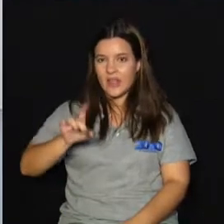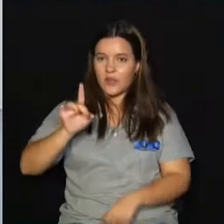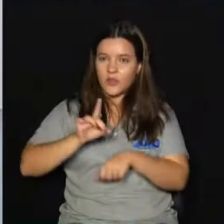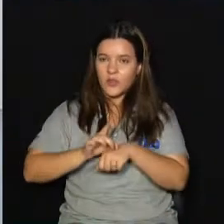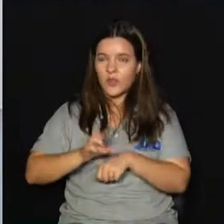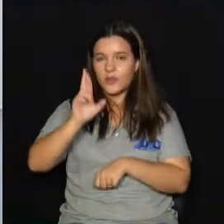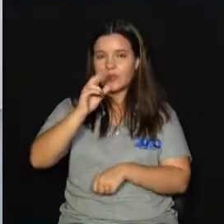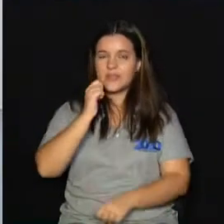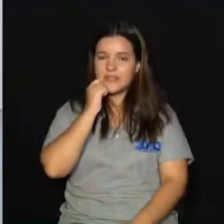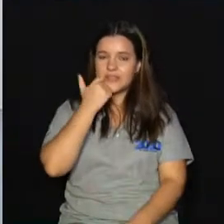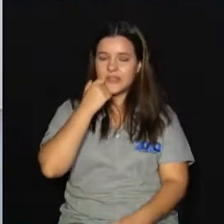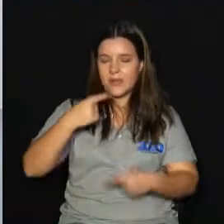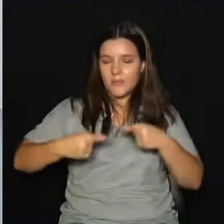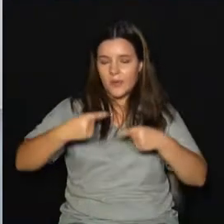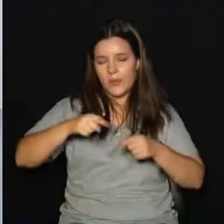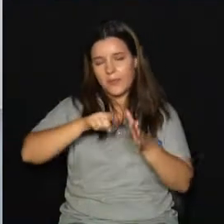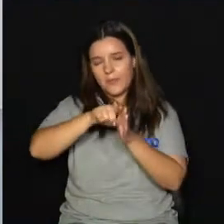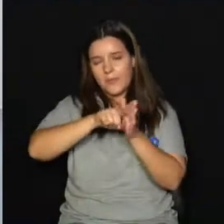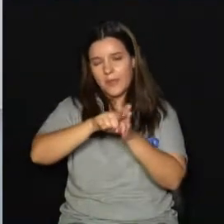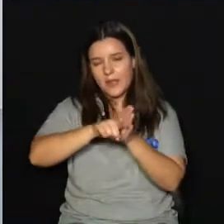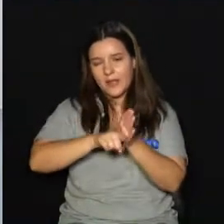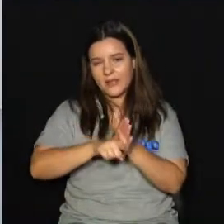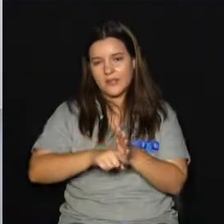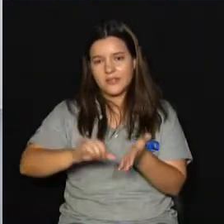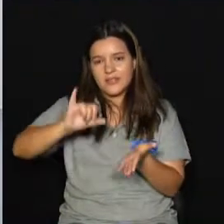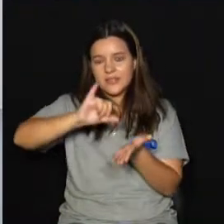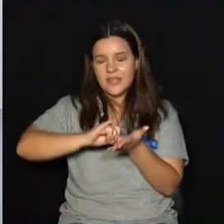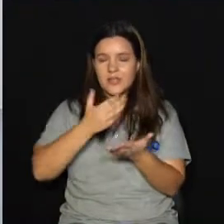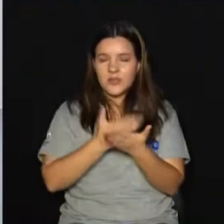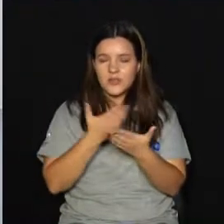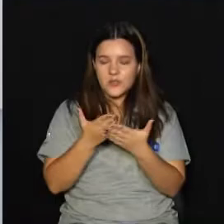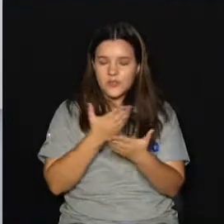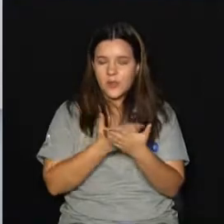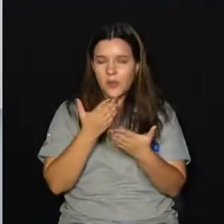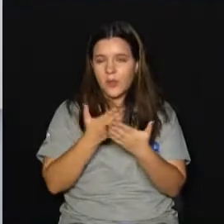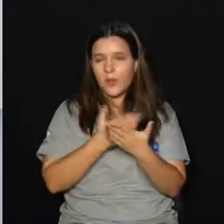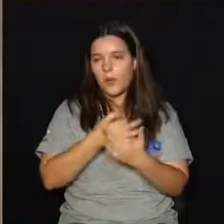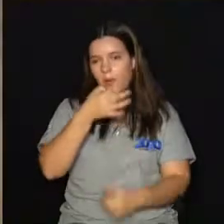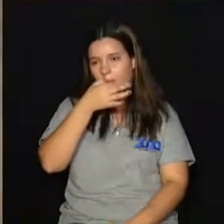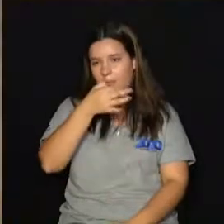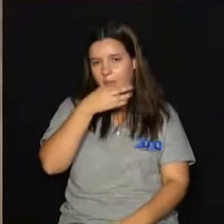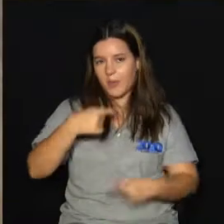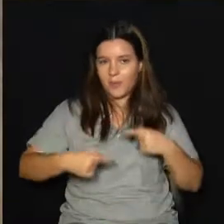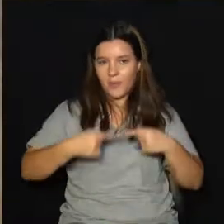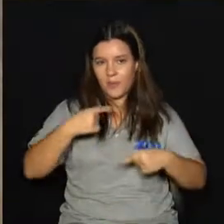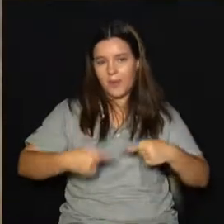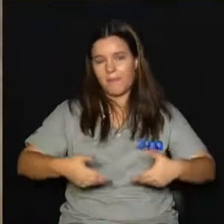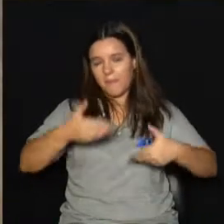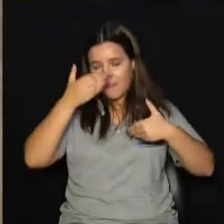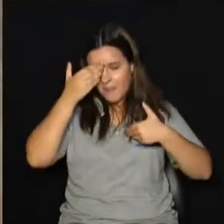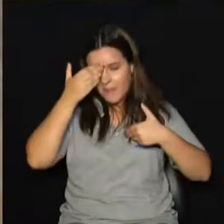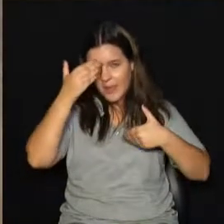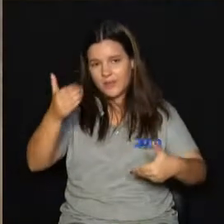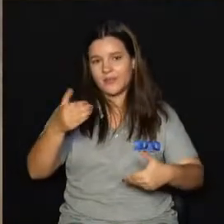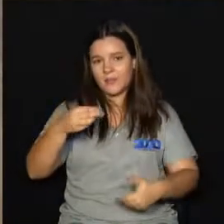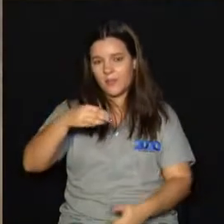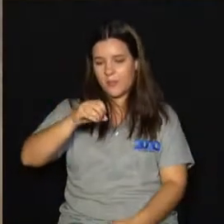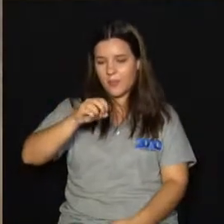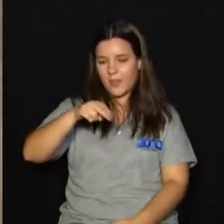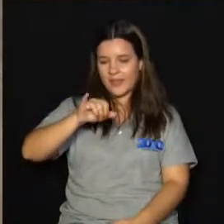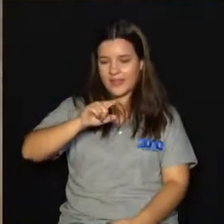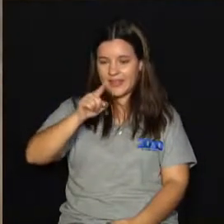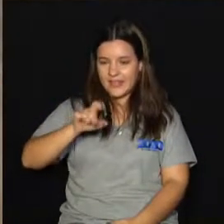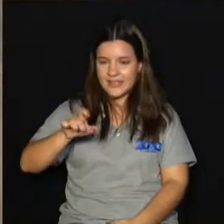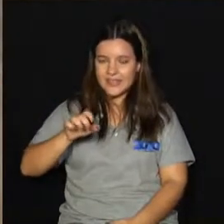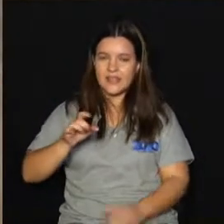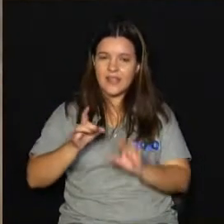ciência política e pesquisadora do Centro de Estudos de Opinião Pública. Monise, muito obrigado pela sua disponibilidade